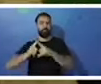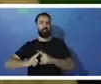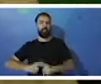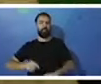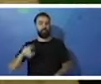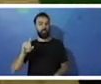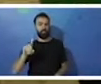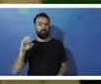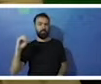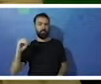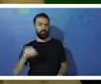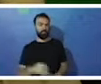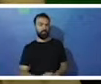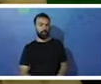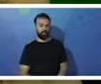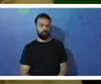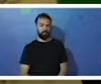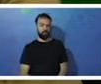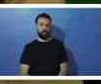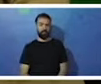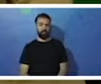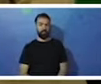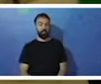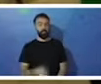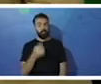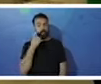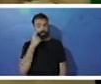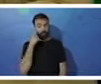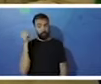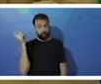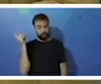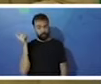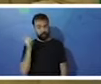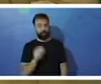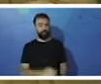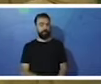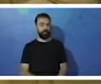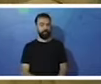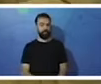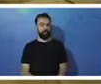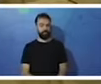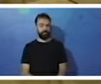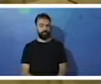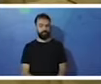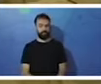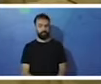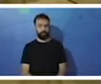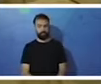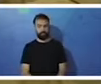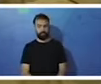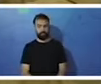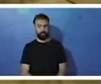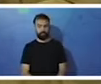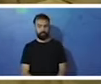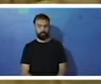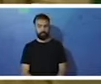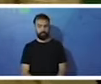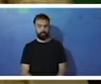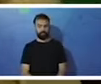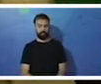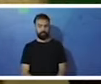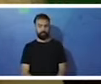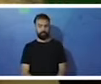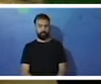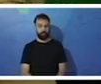certo? Grupinho de 10, vou utilizar a tabuada do 10 para fazer